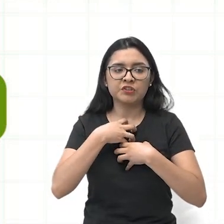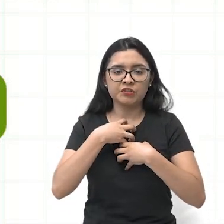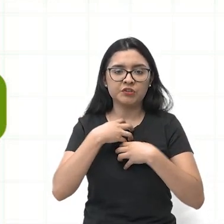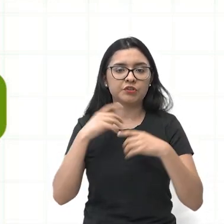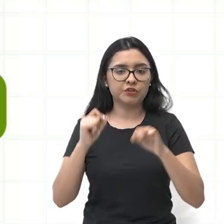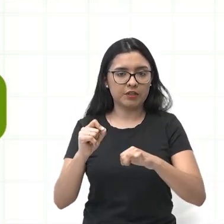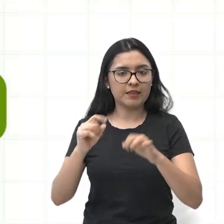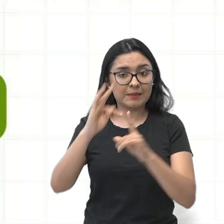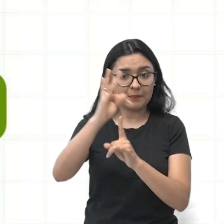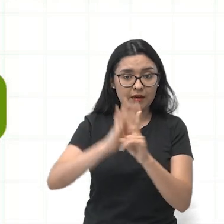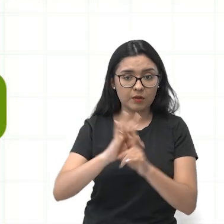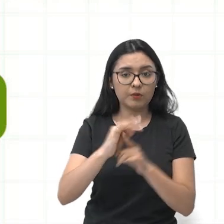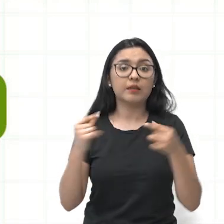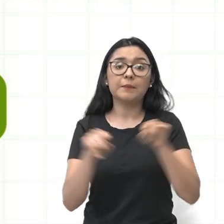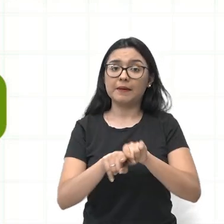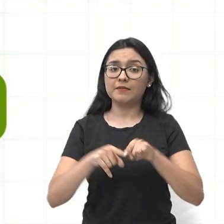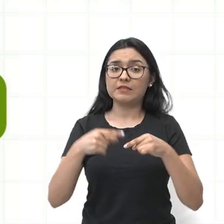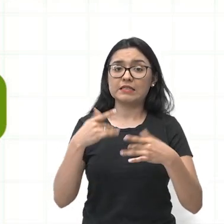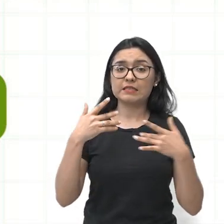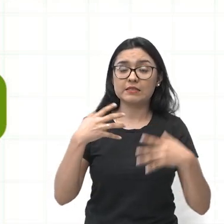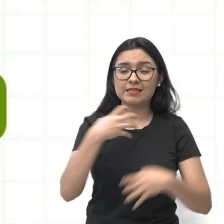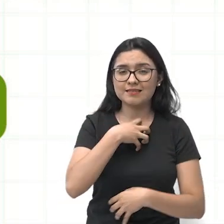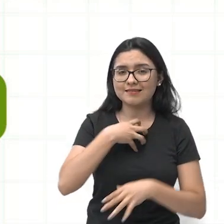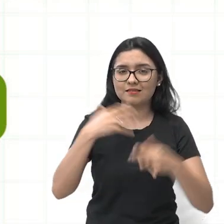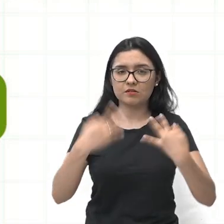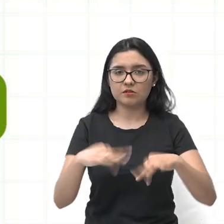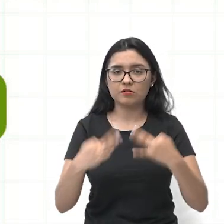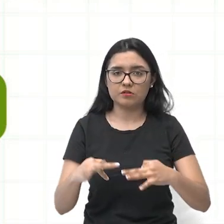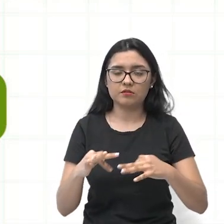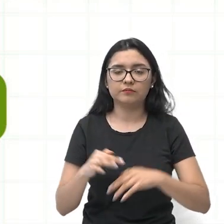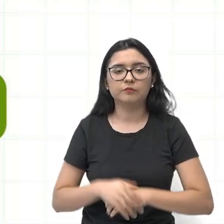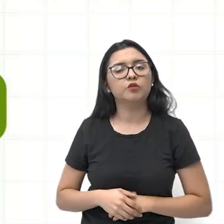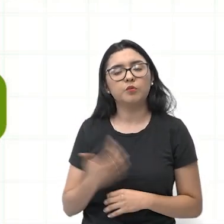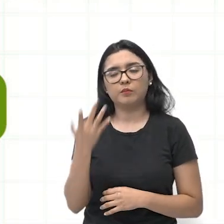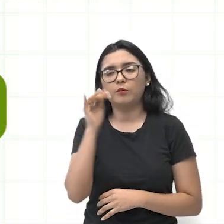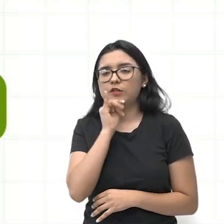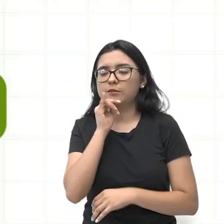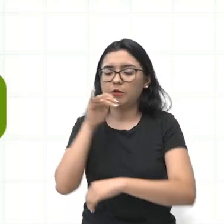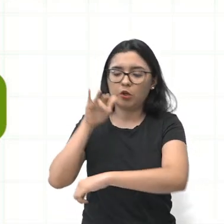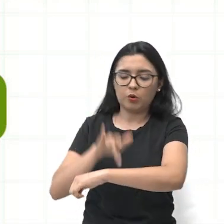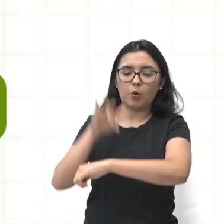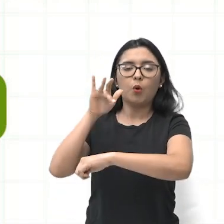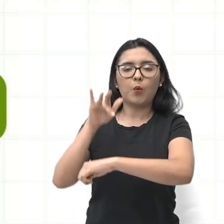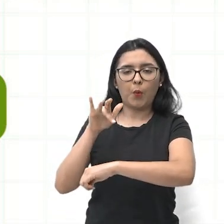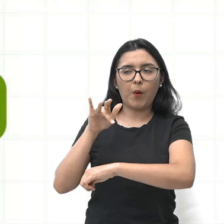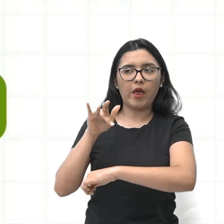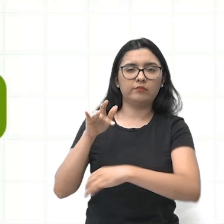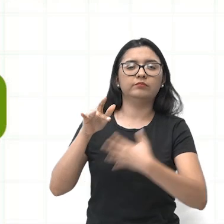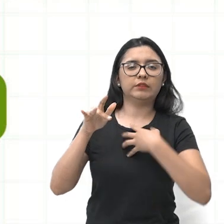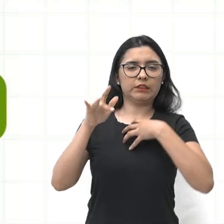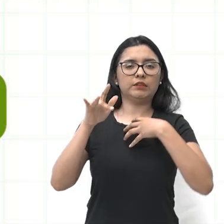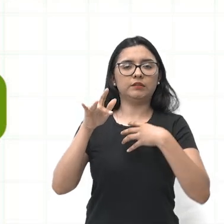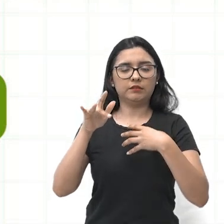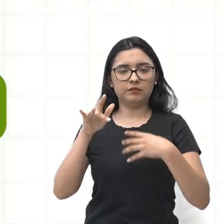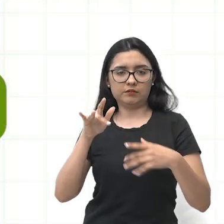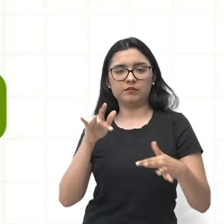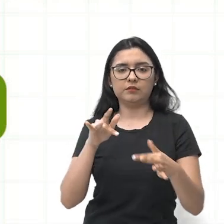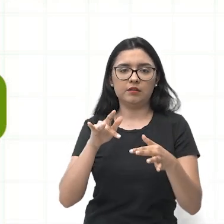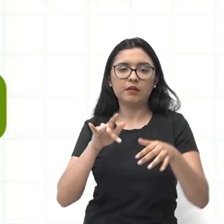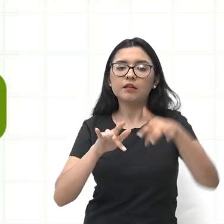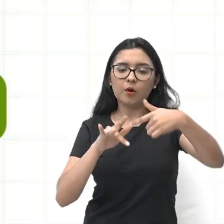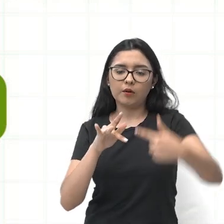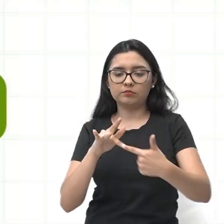dor, que são ativadas quando tocamos em algo, certo? Esses receptores enviam sinais